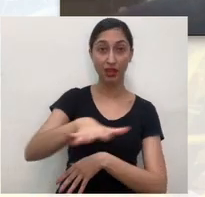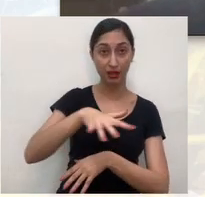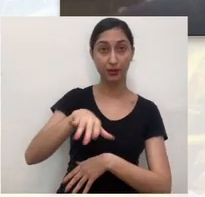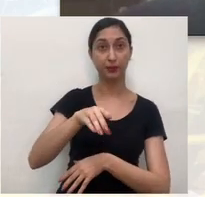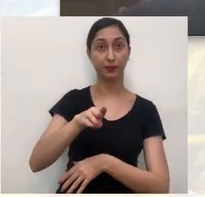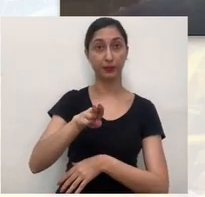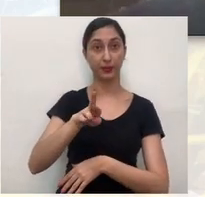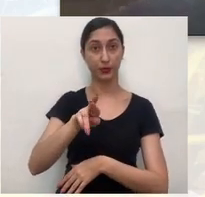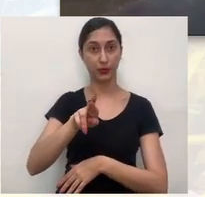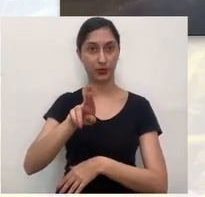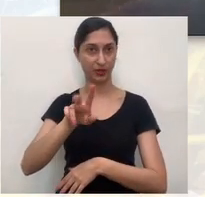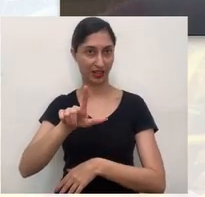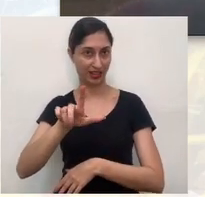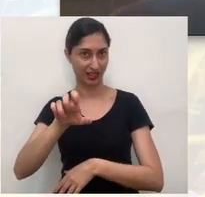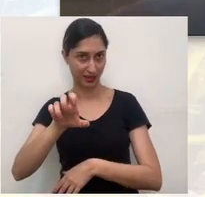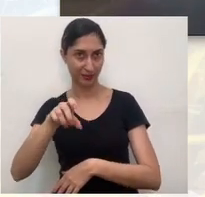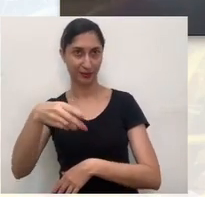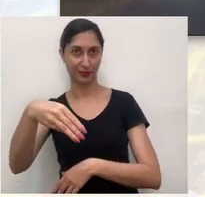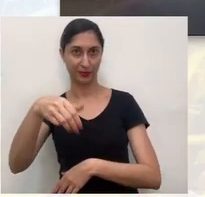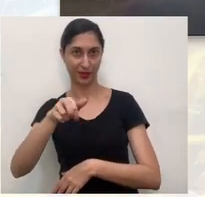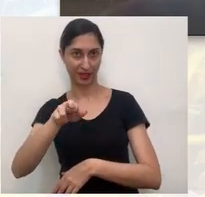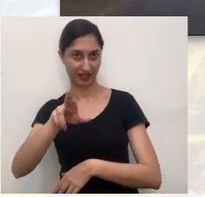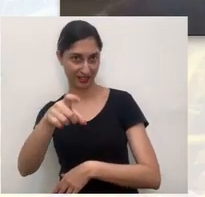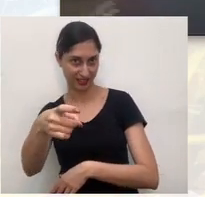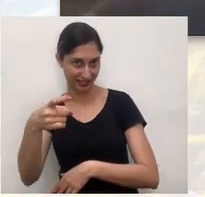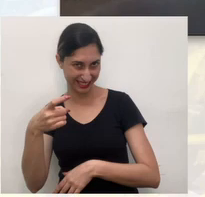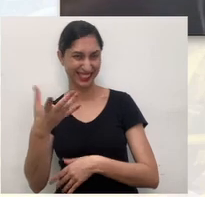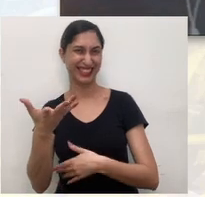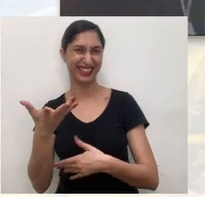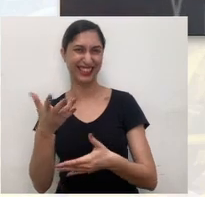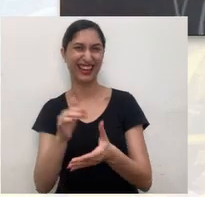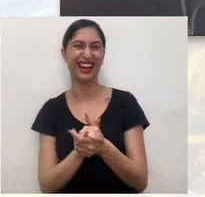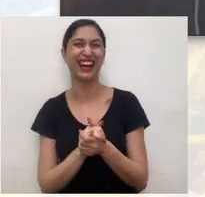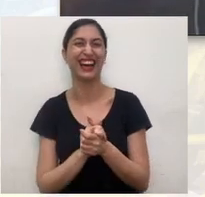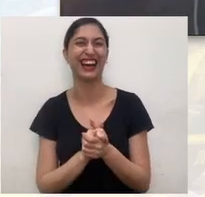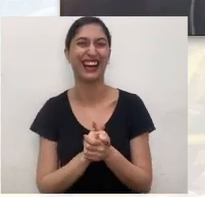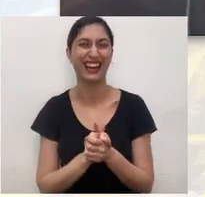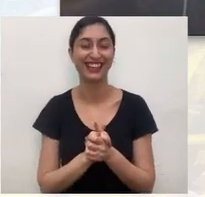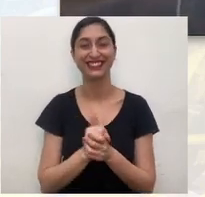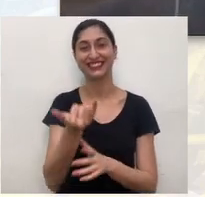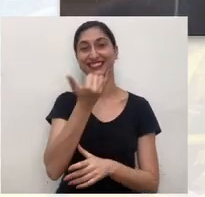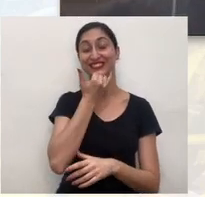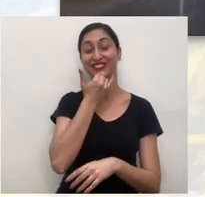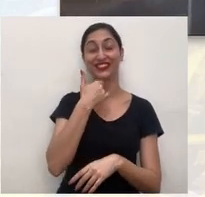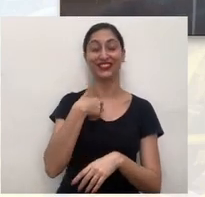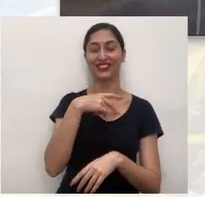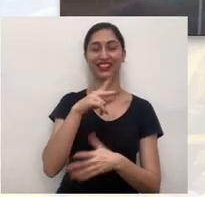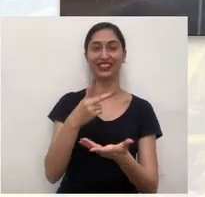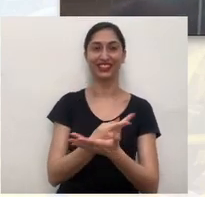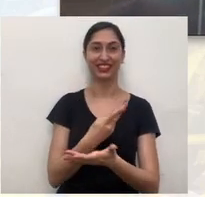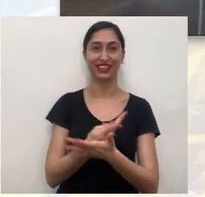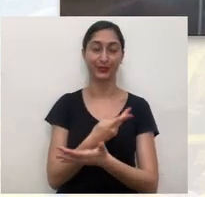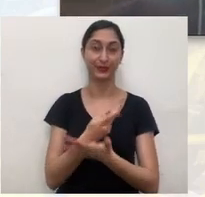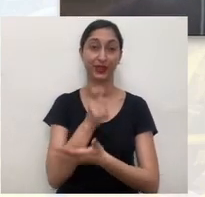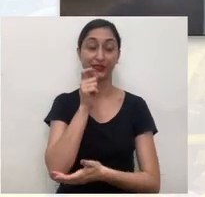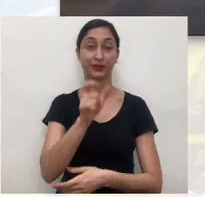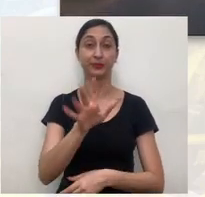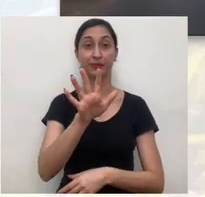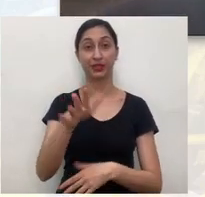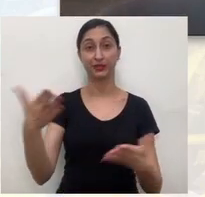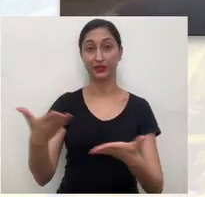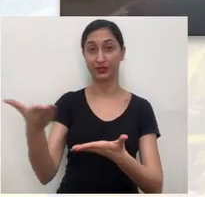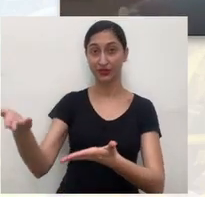da humanidade, a gente tem com a gente, aqui, a gente tem com a gente, perdão. Nós temos aqui hoje